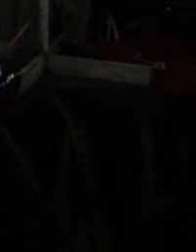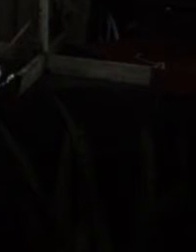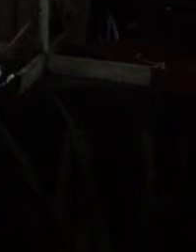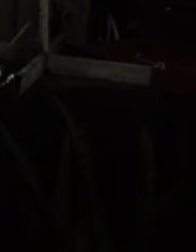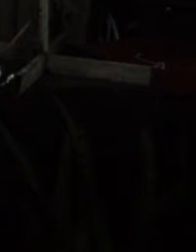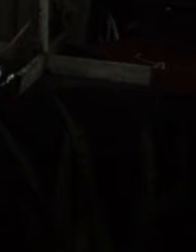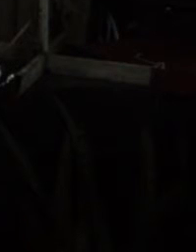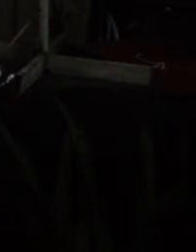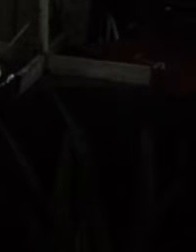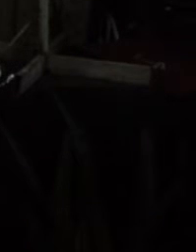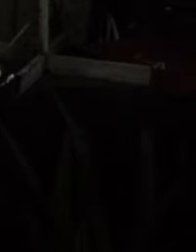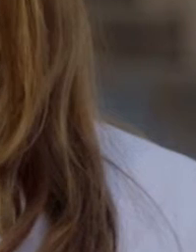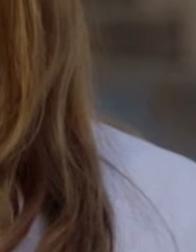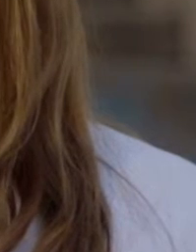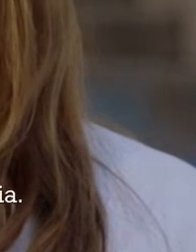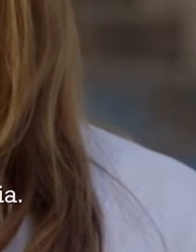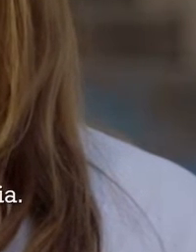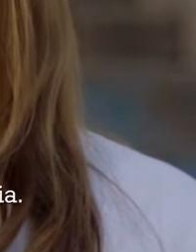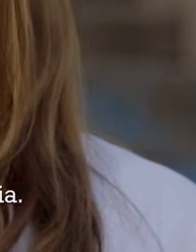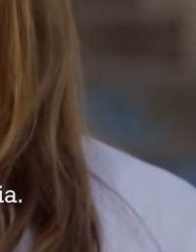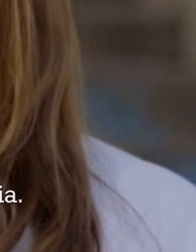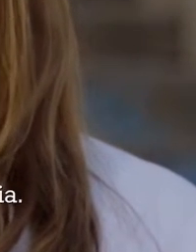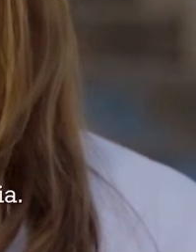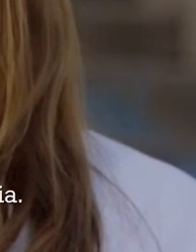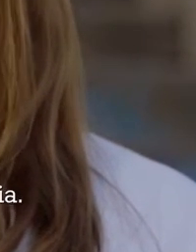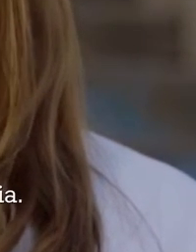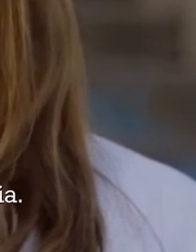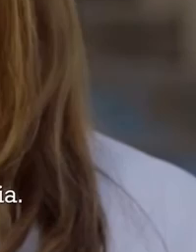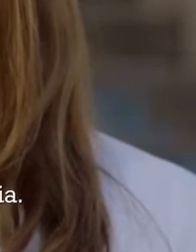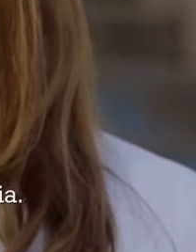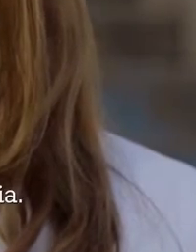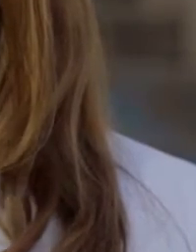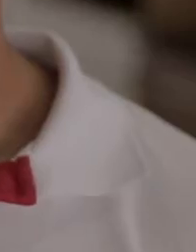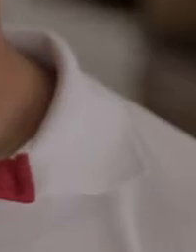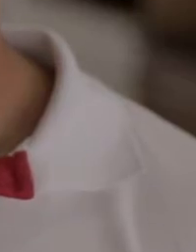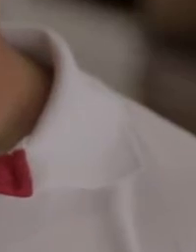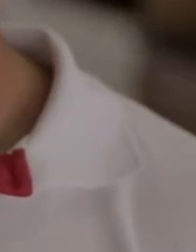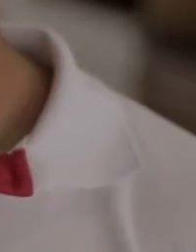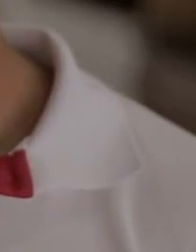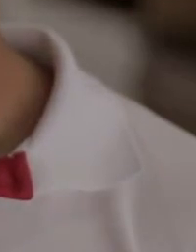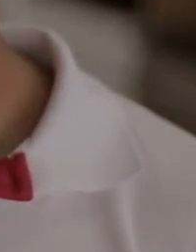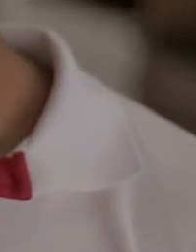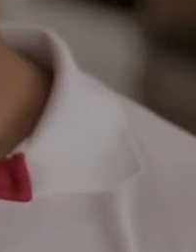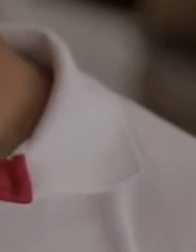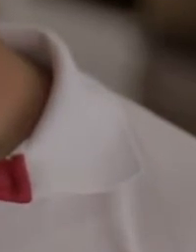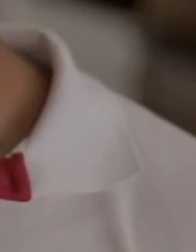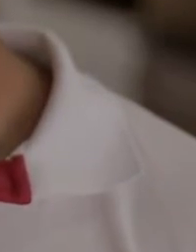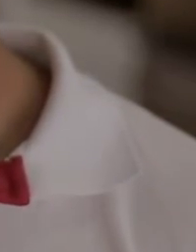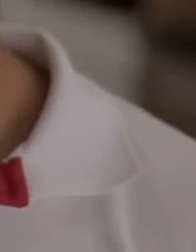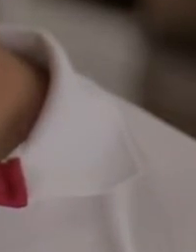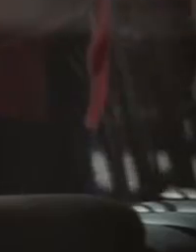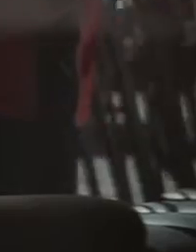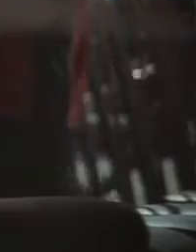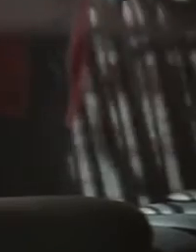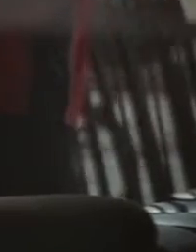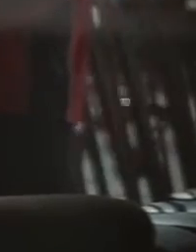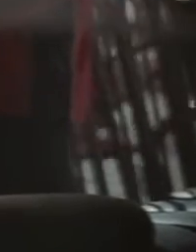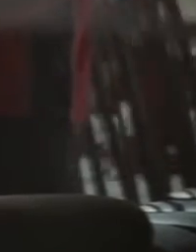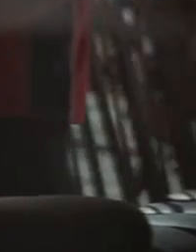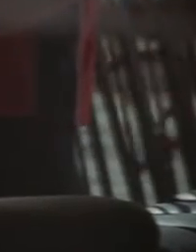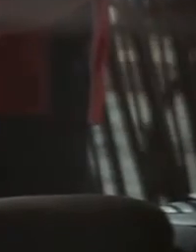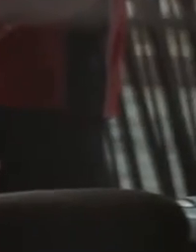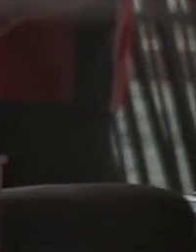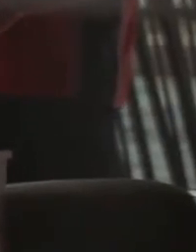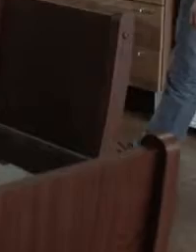gente, como por ser morador, a gente faz um turismo de base comunitária. E como MEI, a demanda, né, as